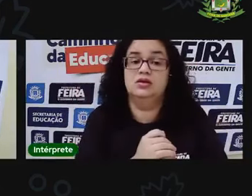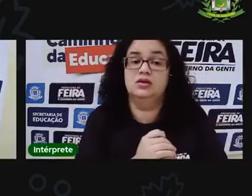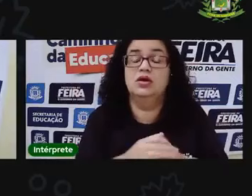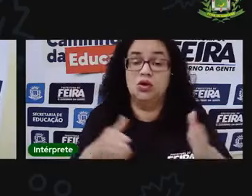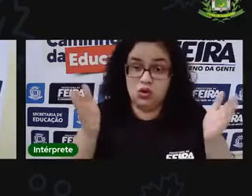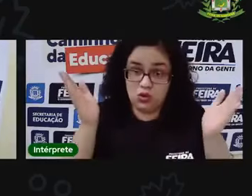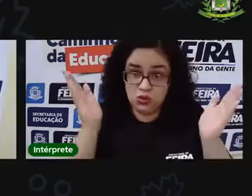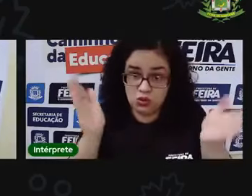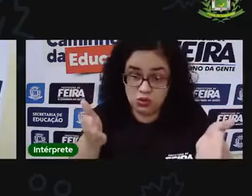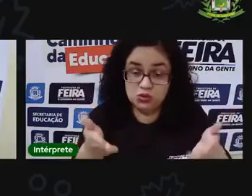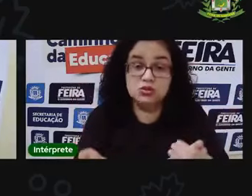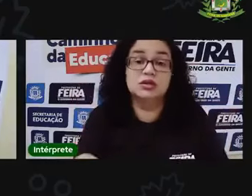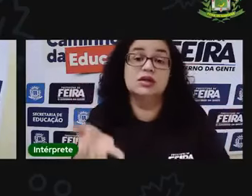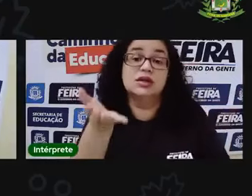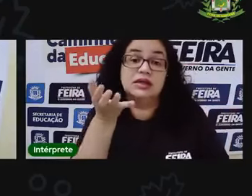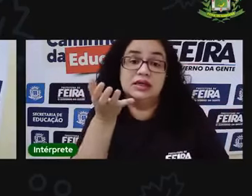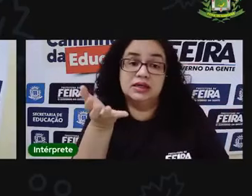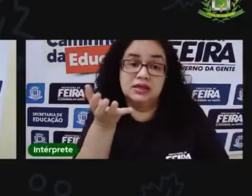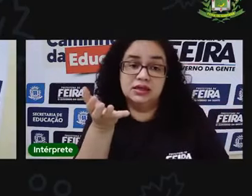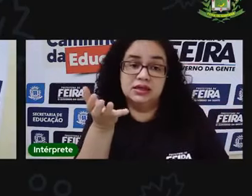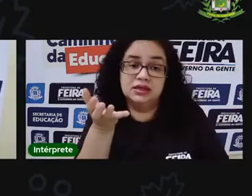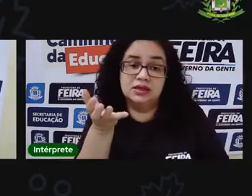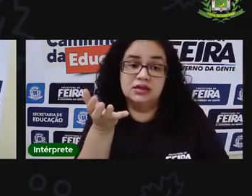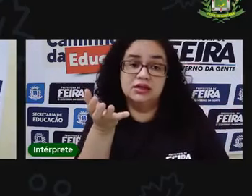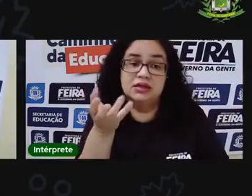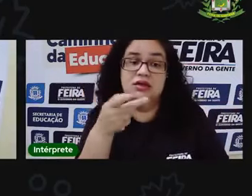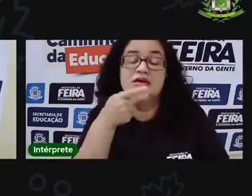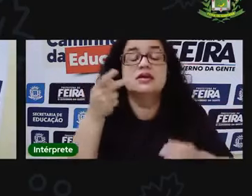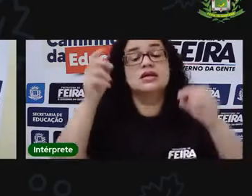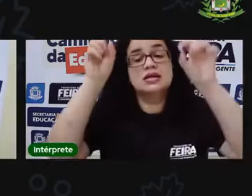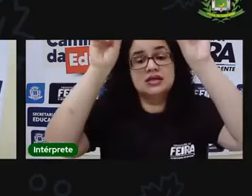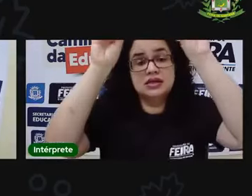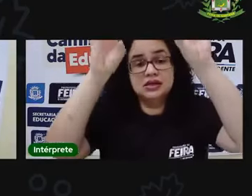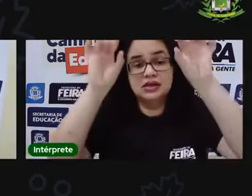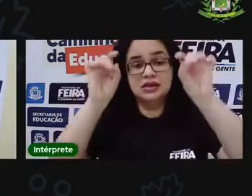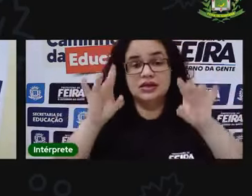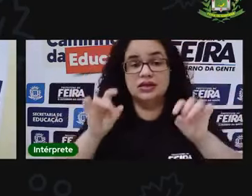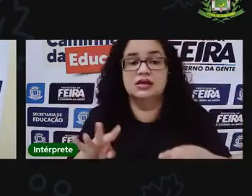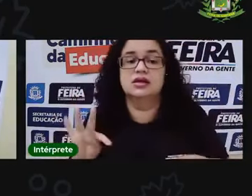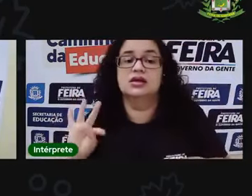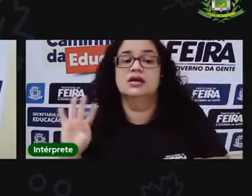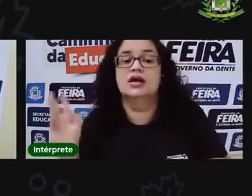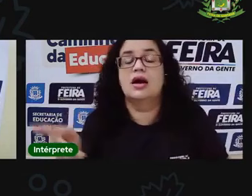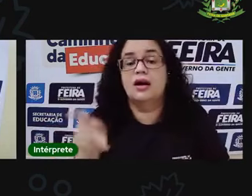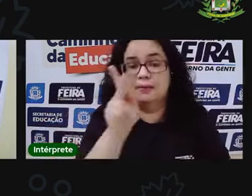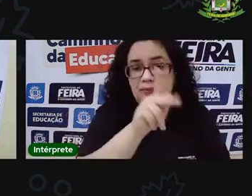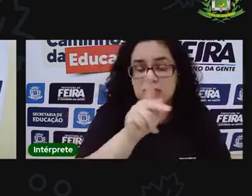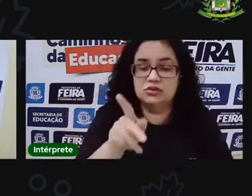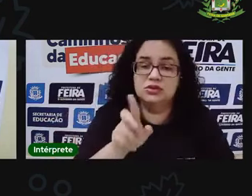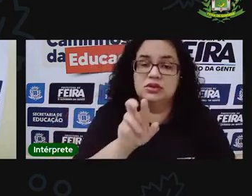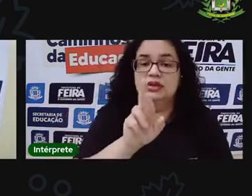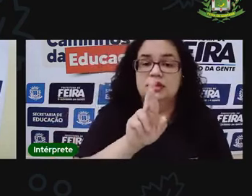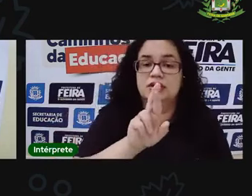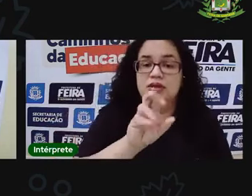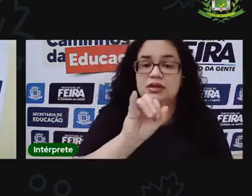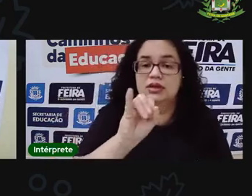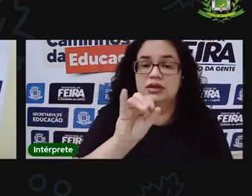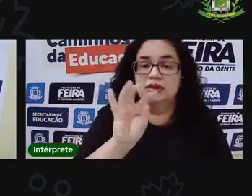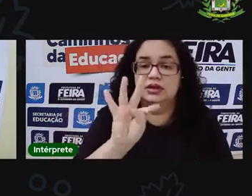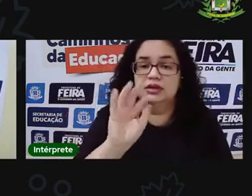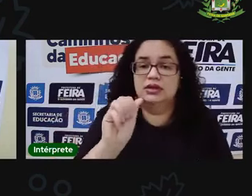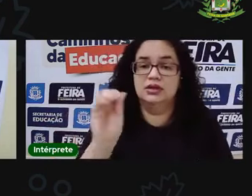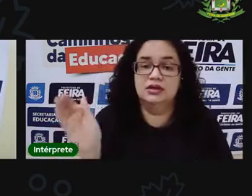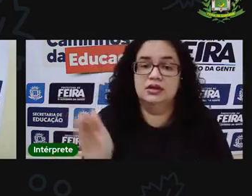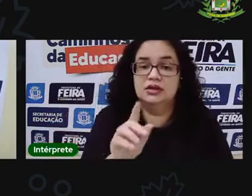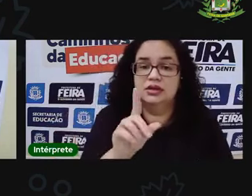Então, hoje eu queria dar uma saudação especial à cultura verificada que